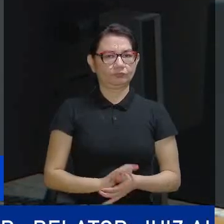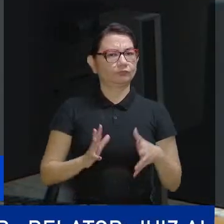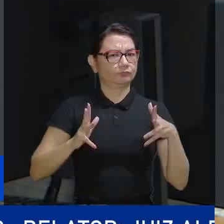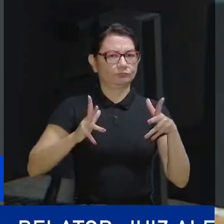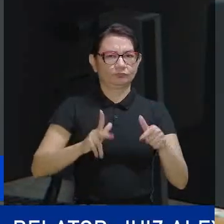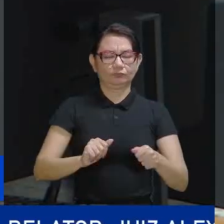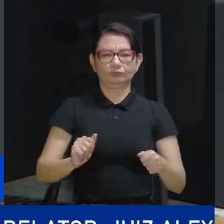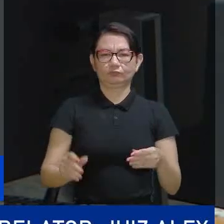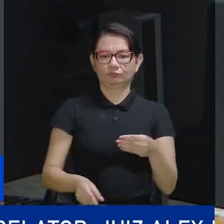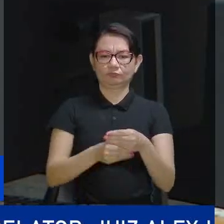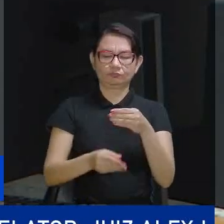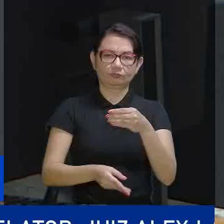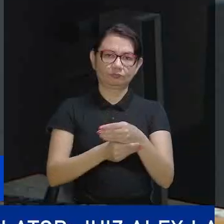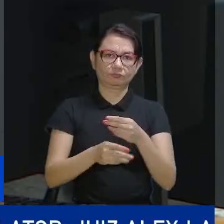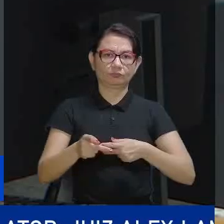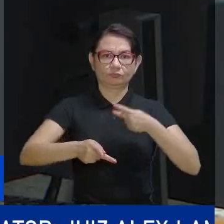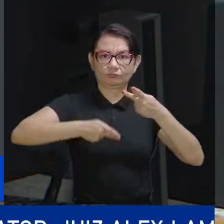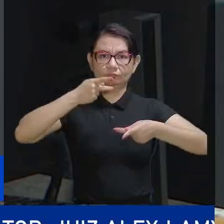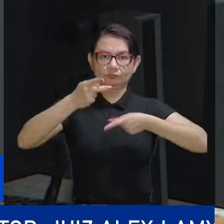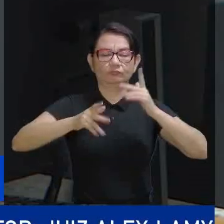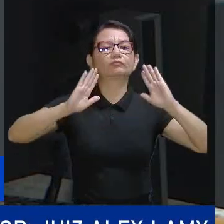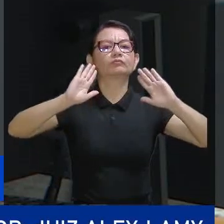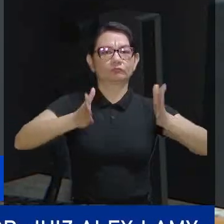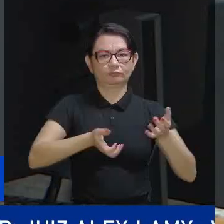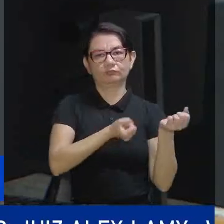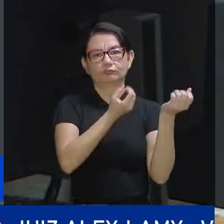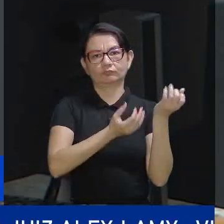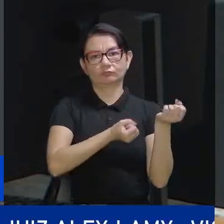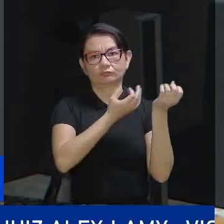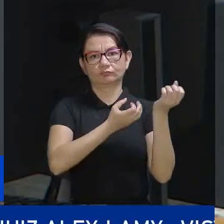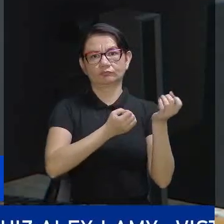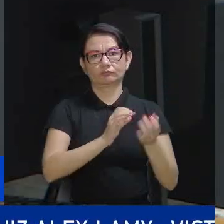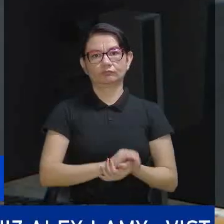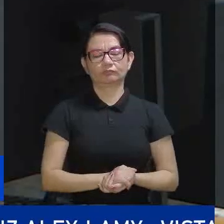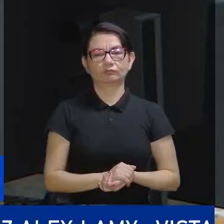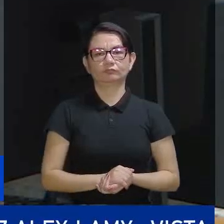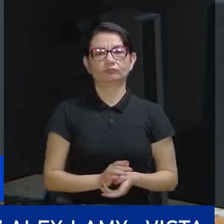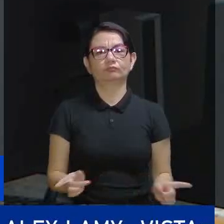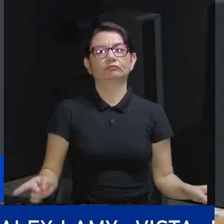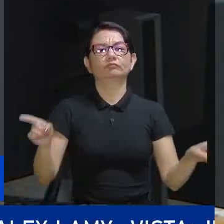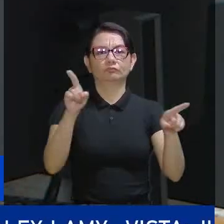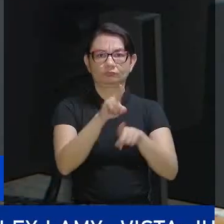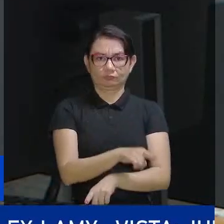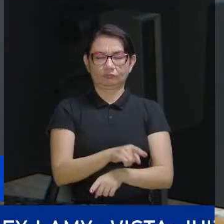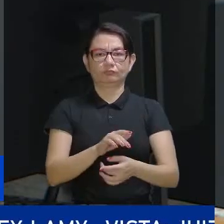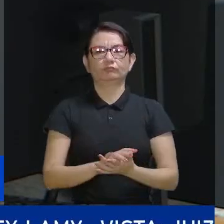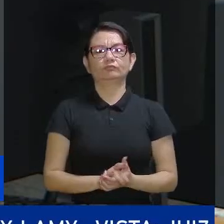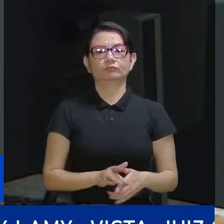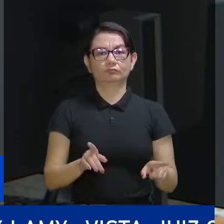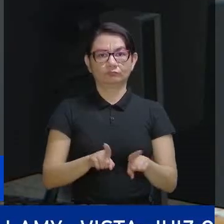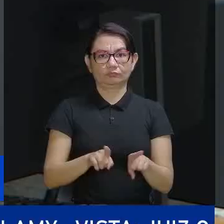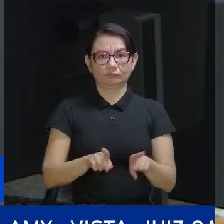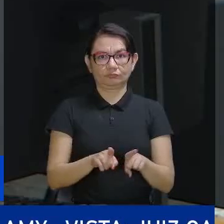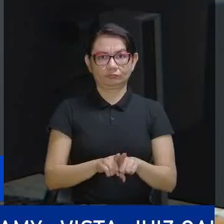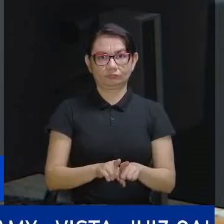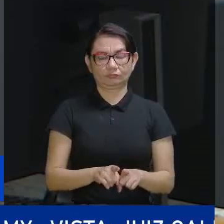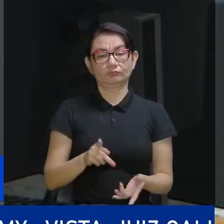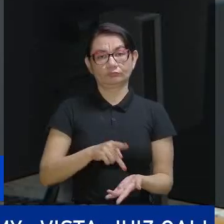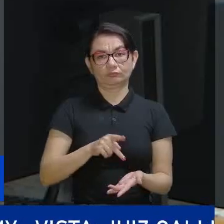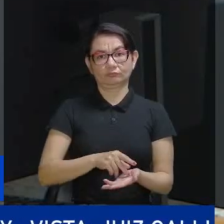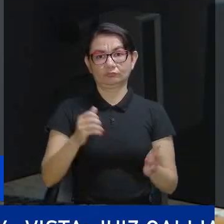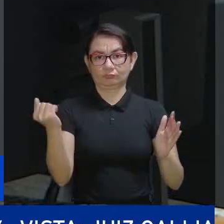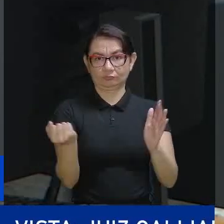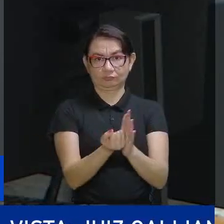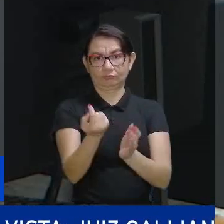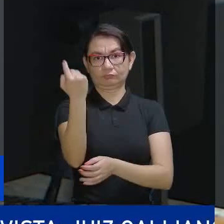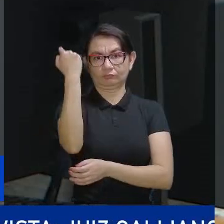todos os argumentos defensivos, quando já expostos, fundamentados bastante para a solução da controvérsia, de modo que a composição originária da chapa não